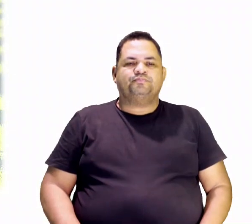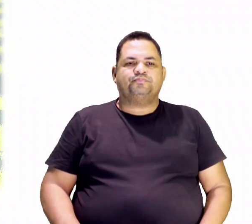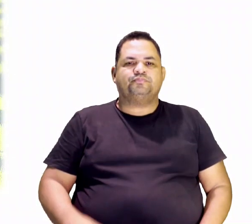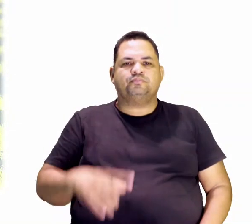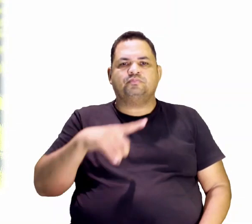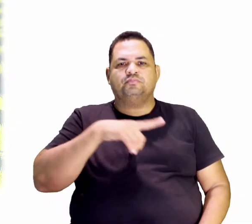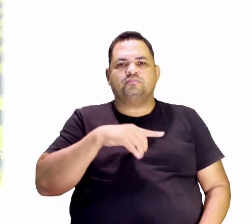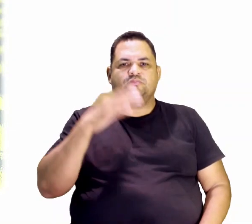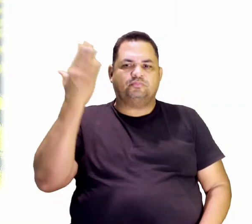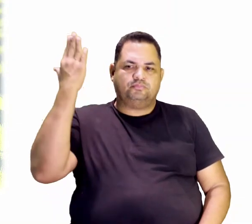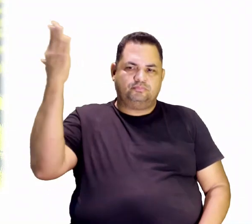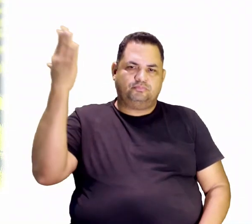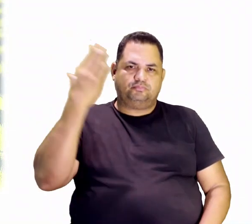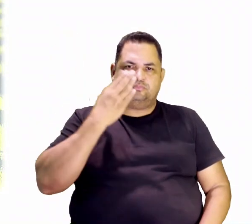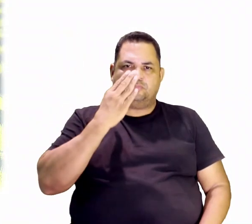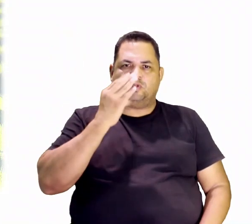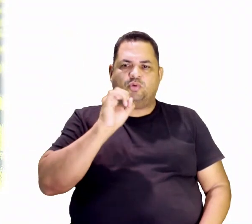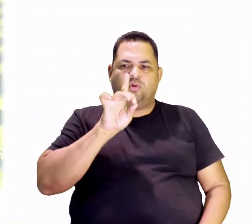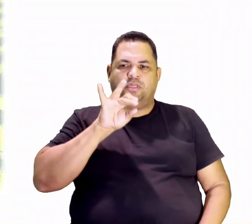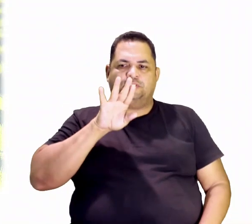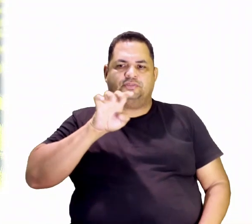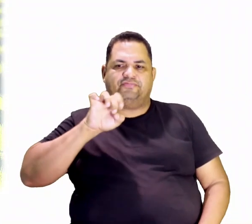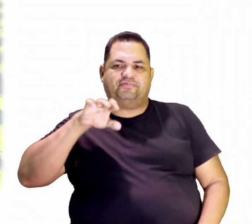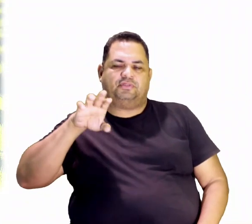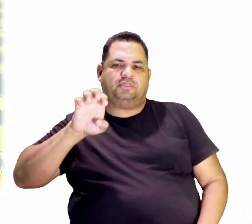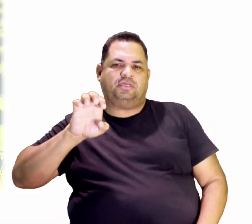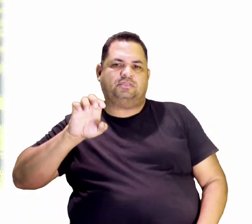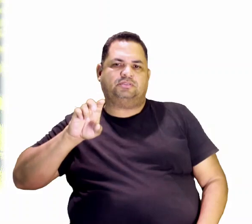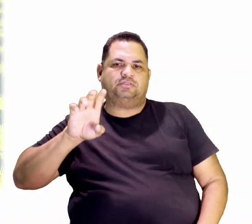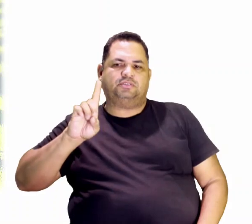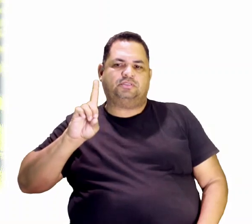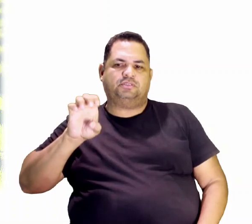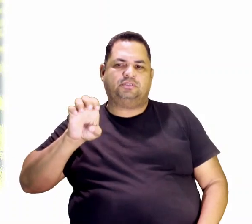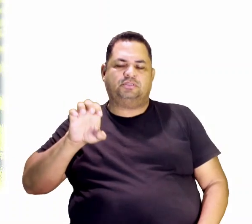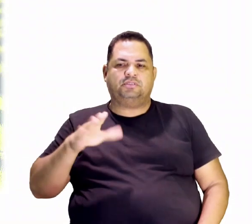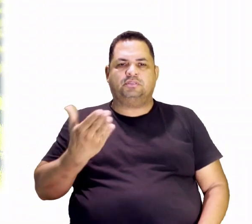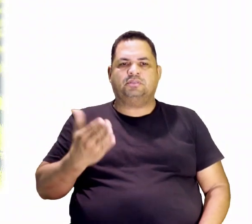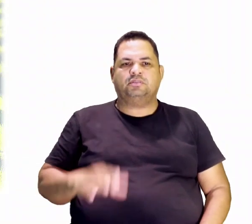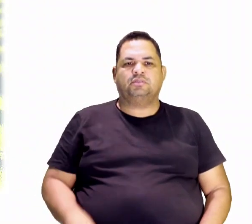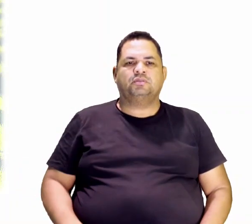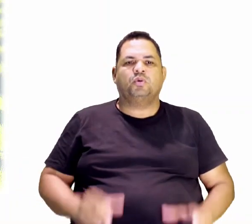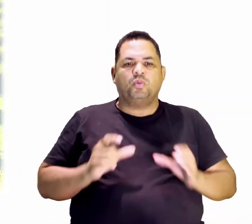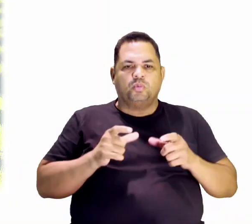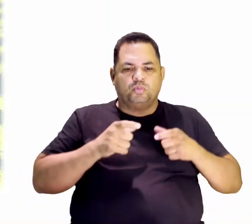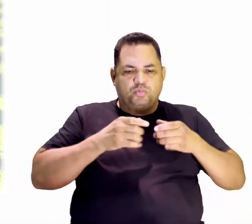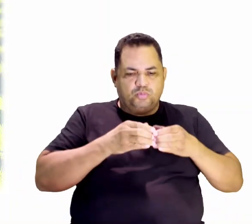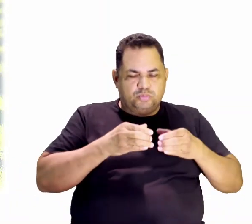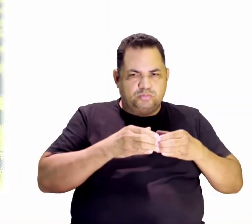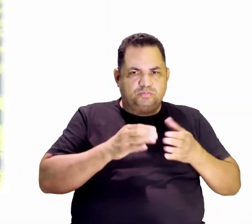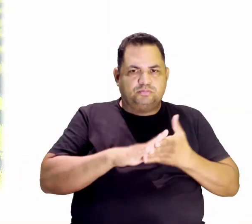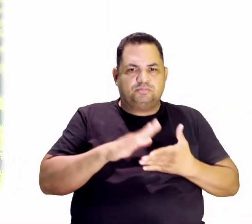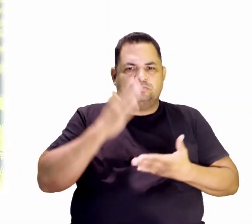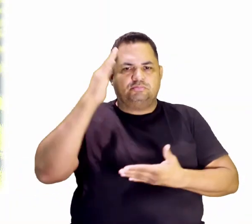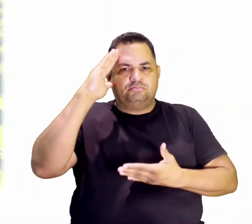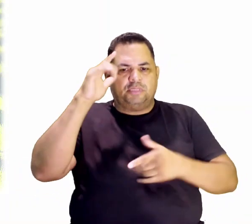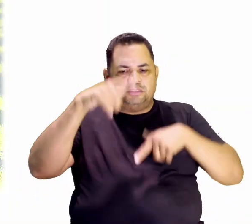da coletividade. Essa galera, né, é um grupo um pouco menor, mas eles trabalham de forma coletiva. E o que a